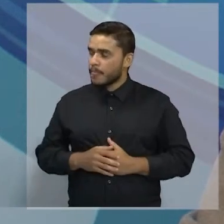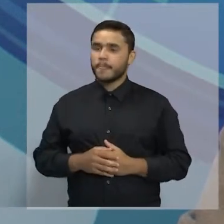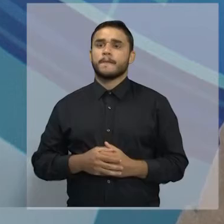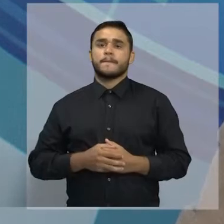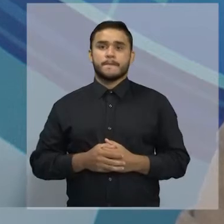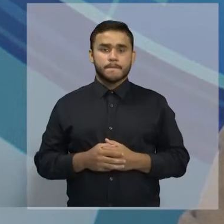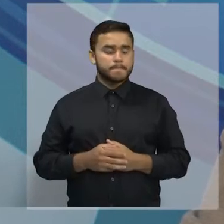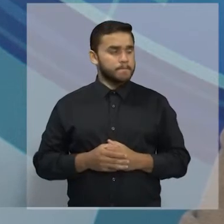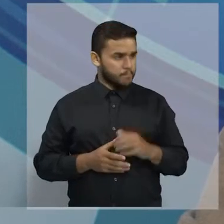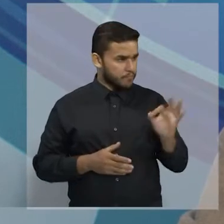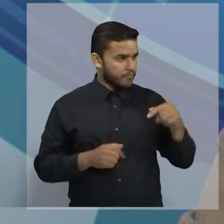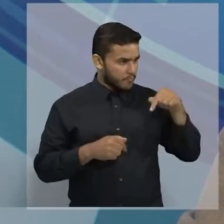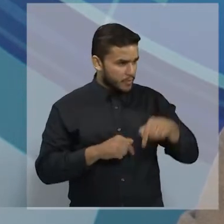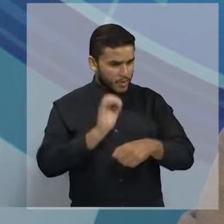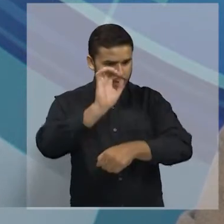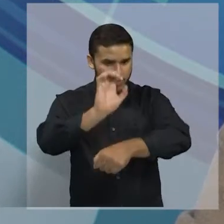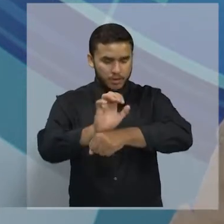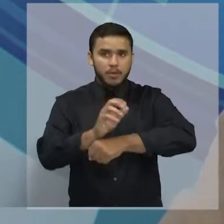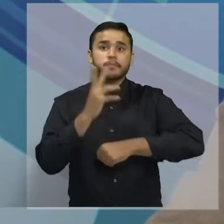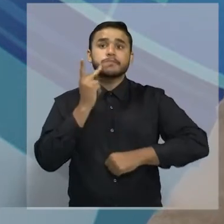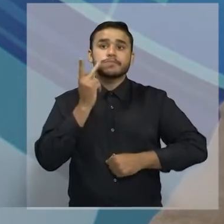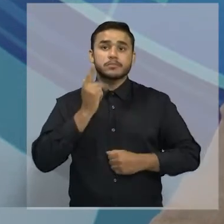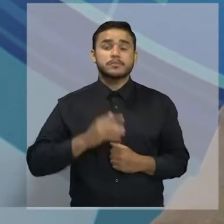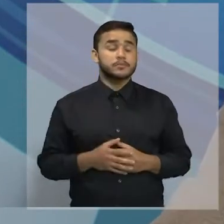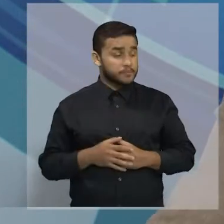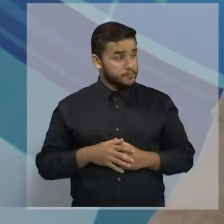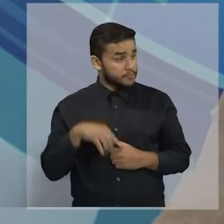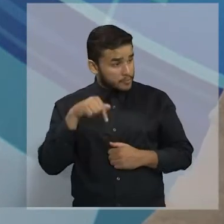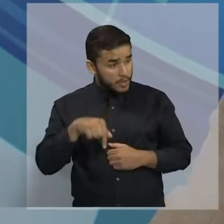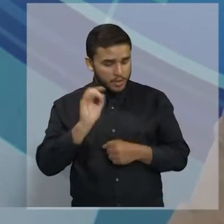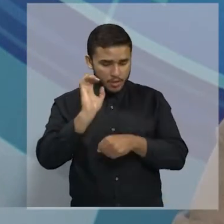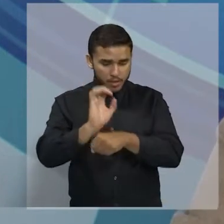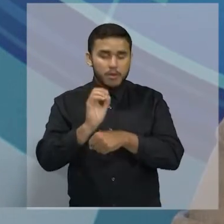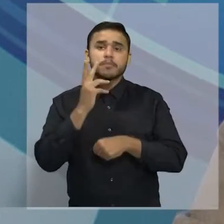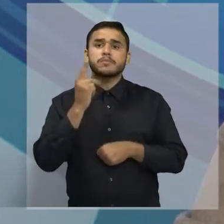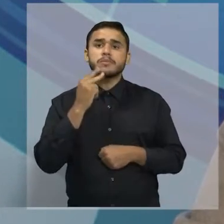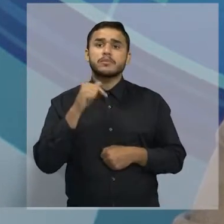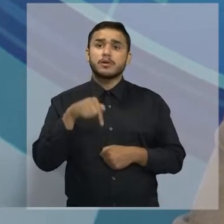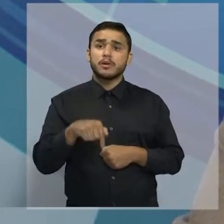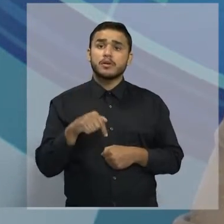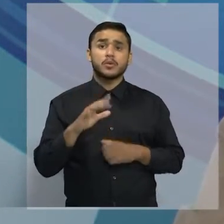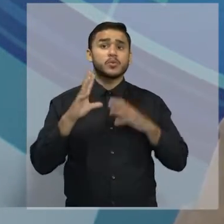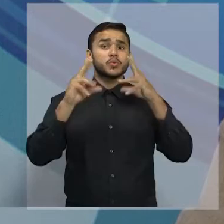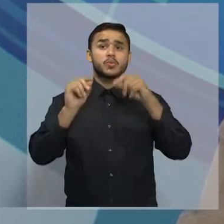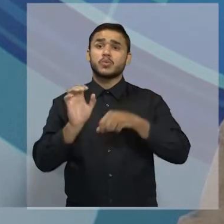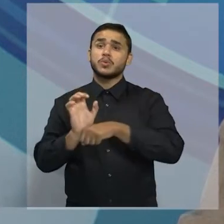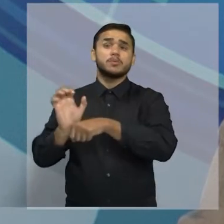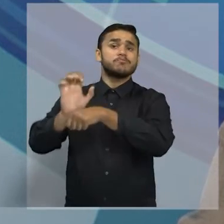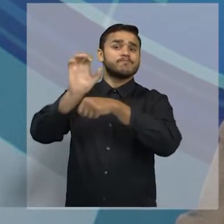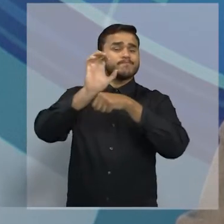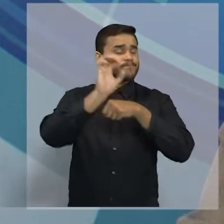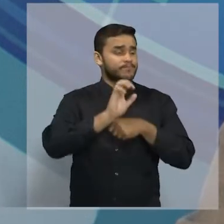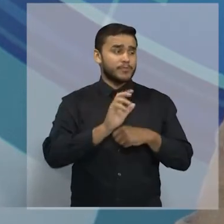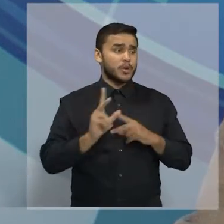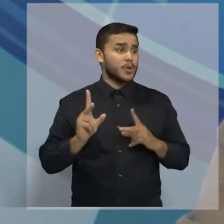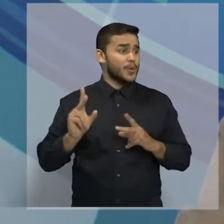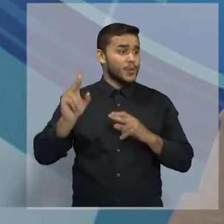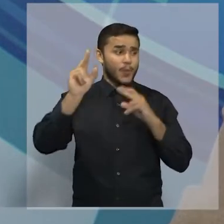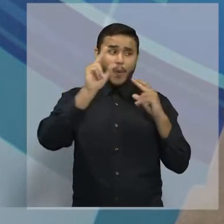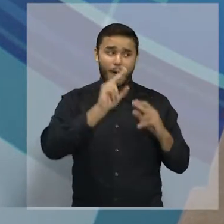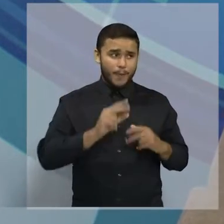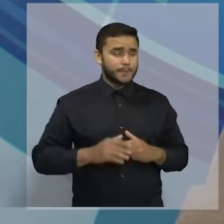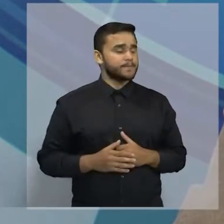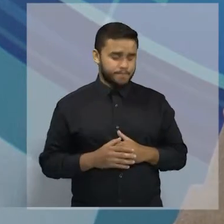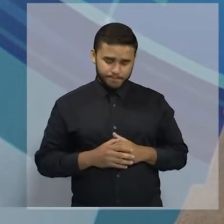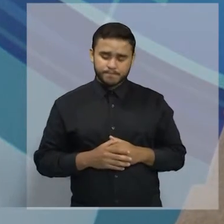quer que eu fale primeiro do Ceará? Sim. Vamos falar. O Ceará, assim como todos os estados brasileiros, estão na mesma situação.